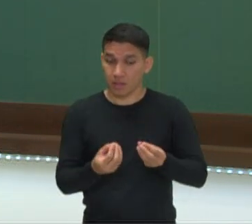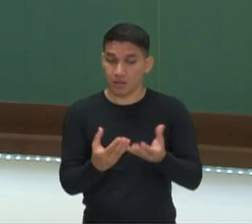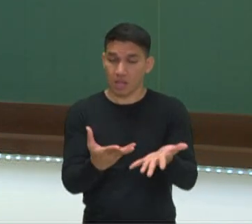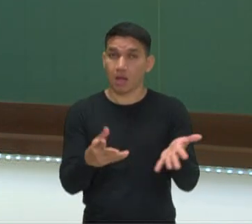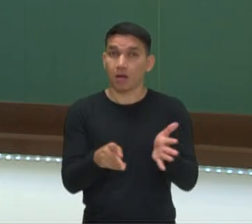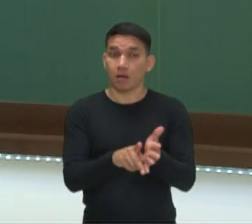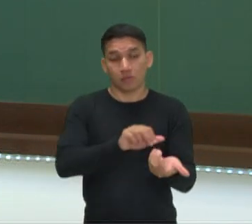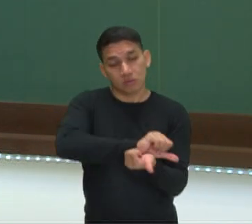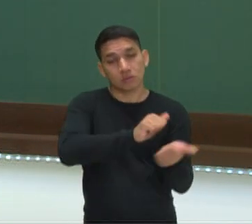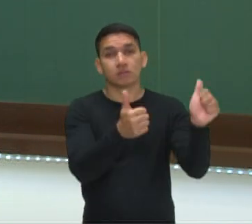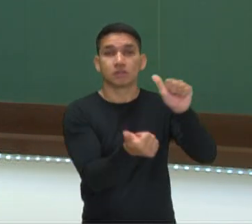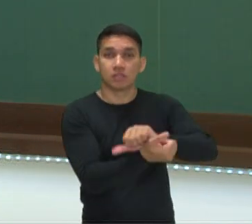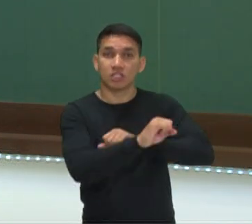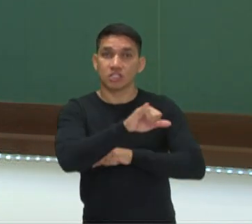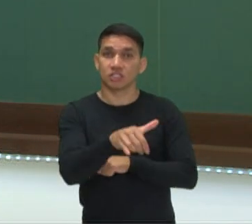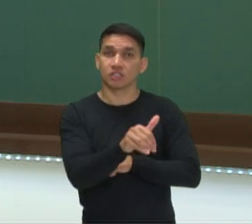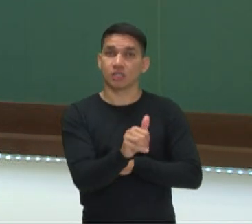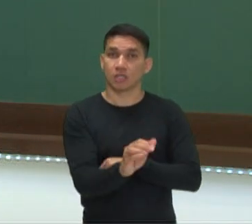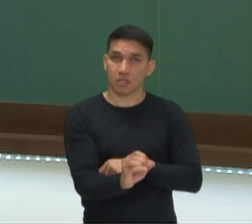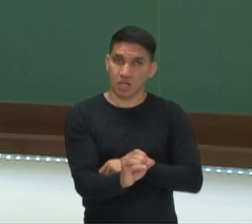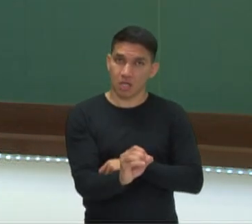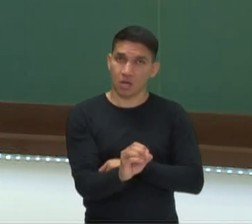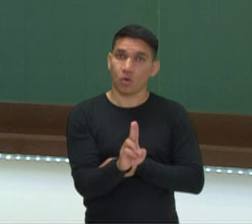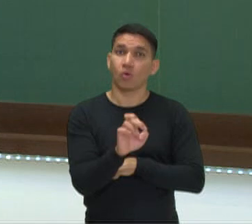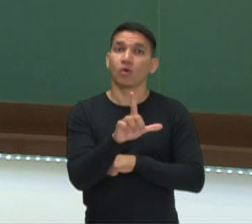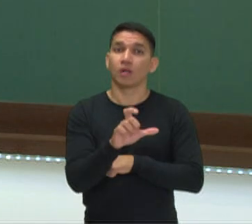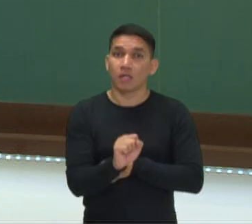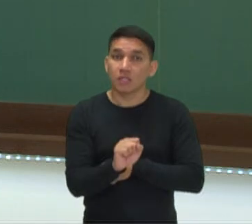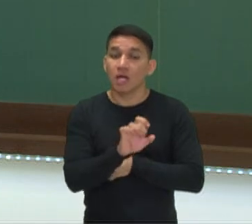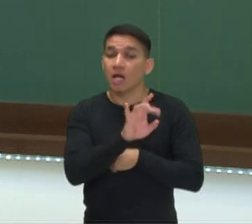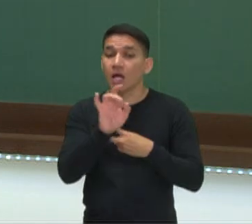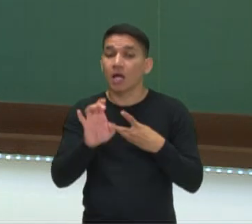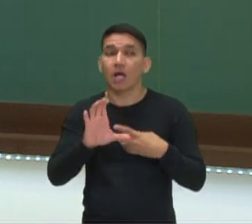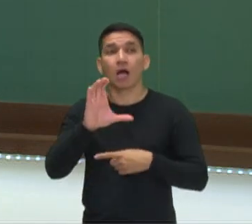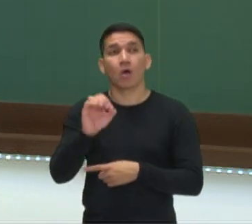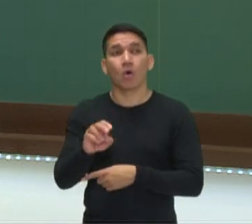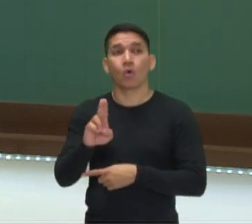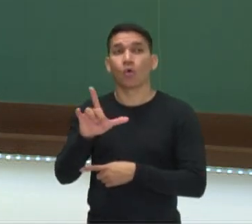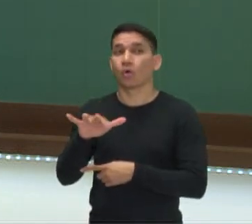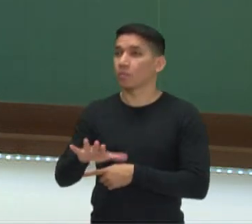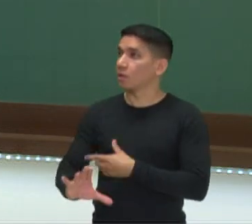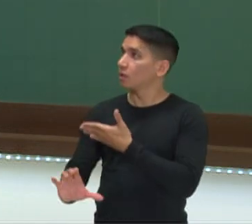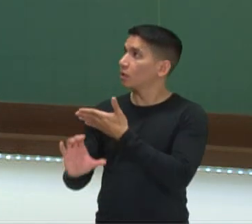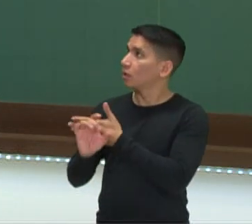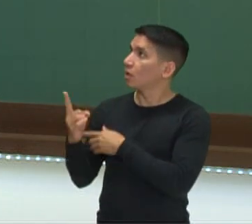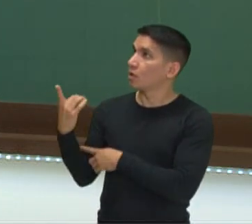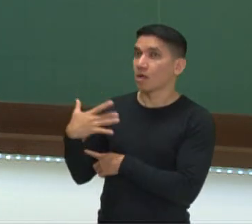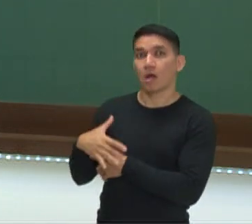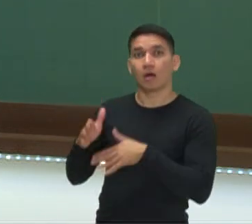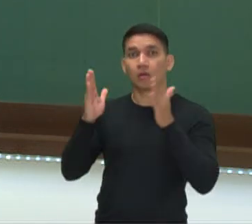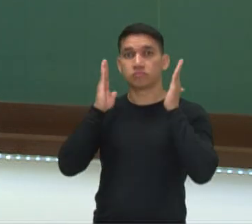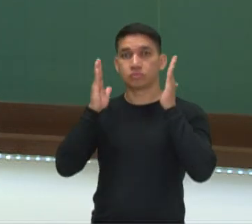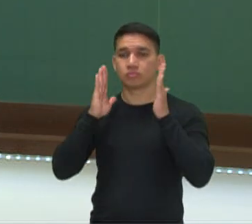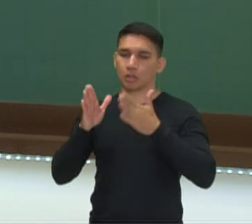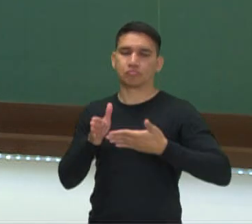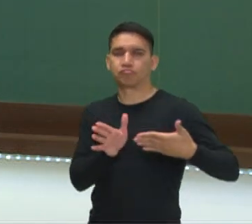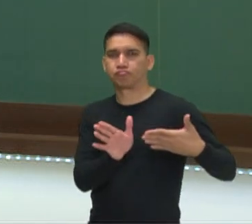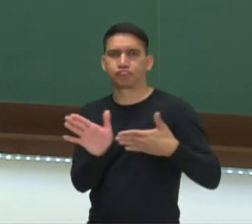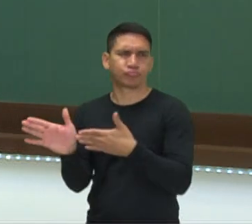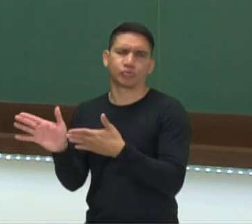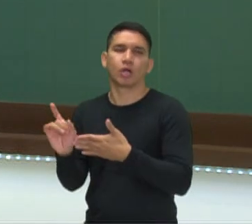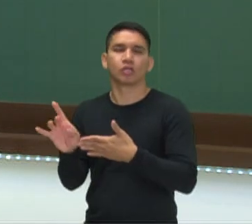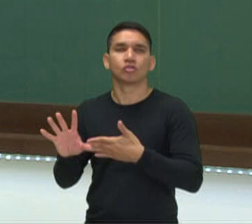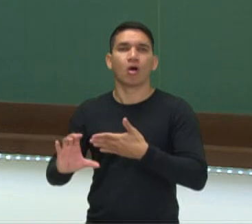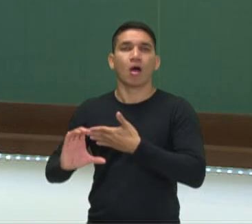joules de energia para cada coulomb, cada pacote ou cada caminhãozinho de um coulomb de carga. Quer dizer que